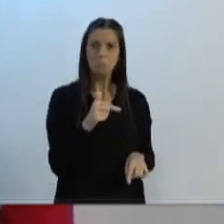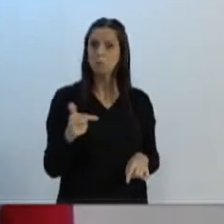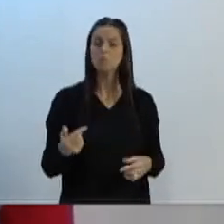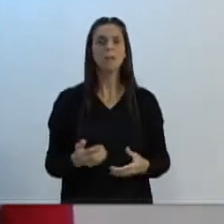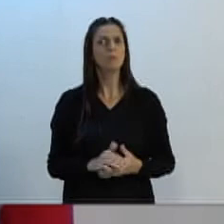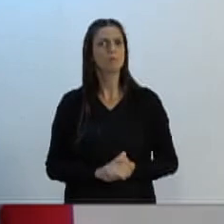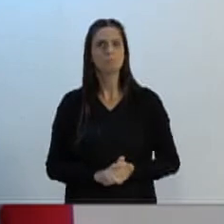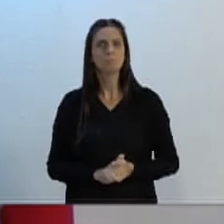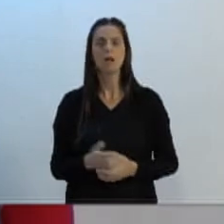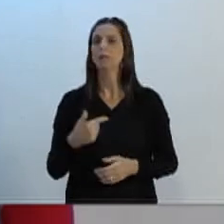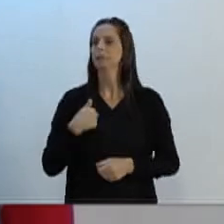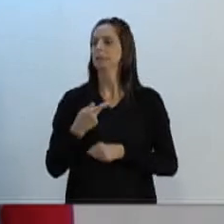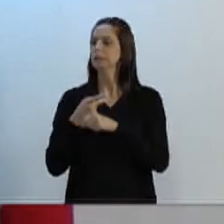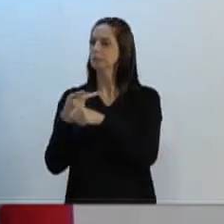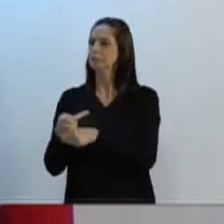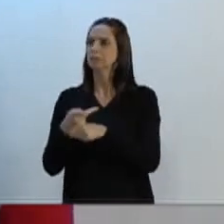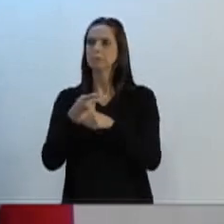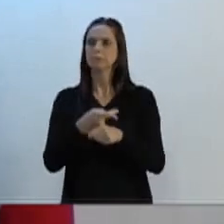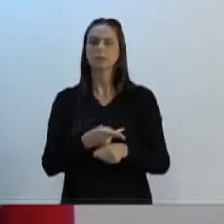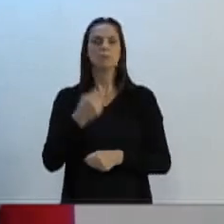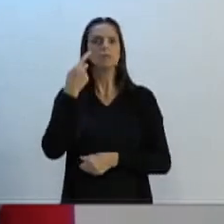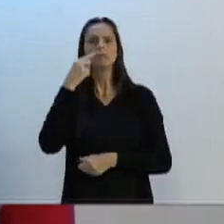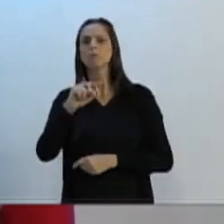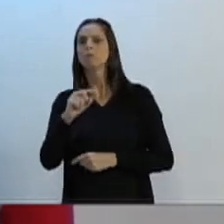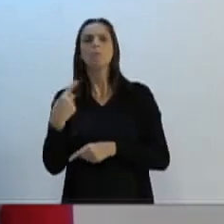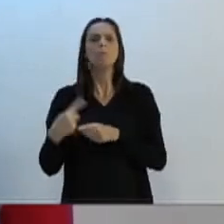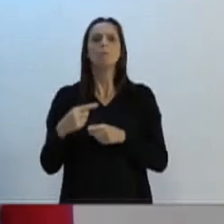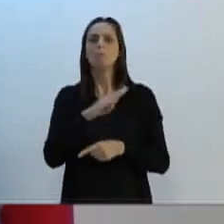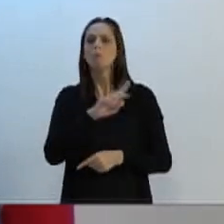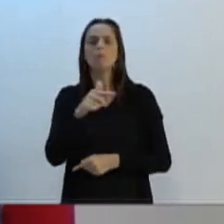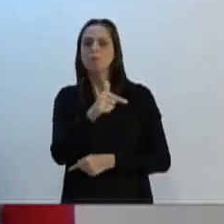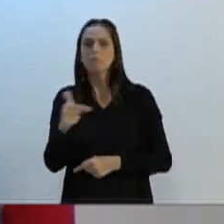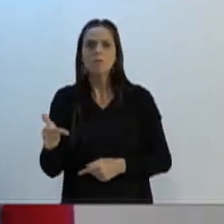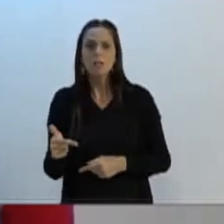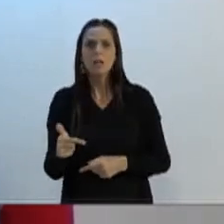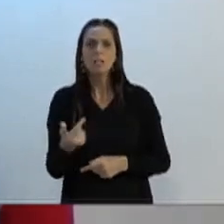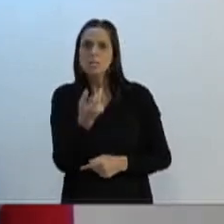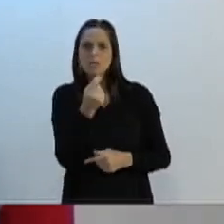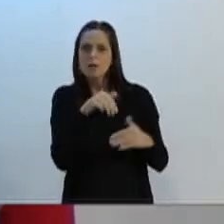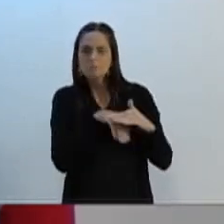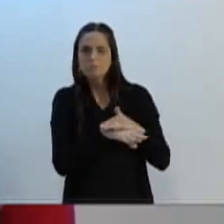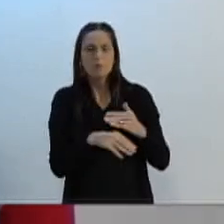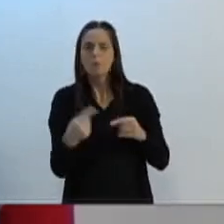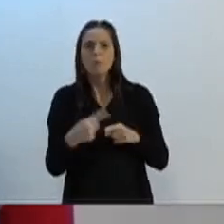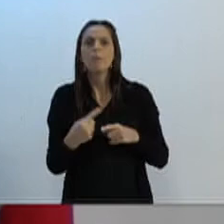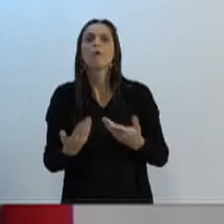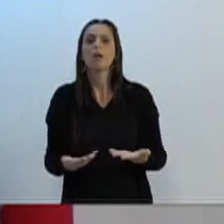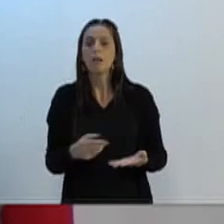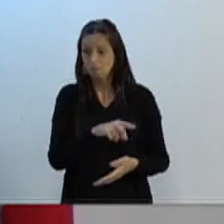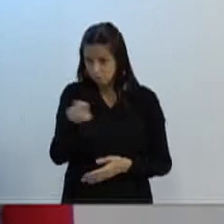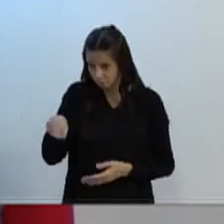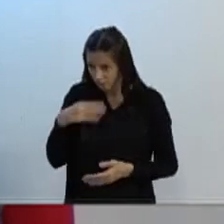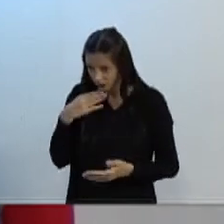Fui atrás para saber o porquê que Blumenau não tem esse fundo. E pasmem.